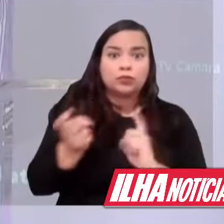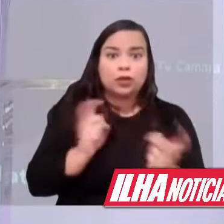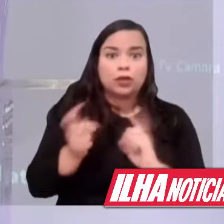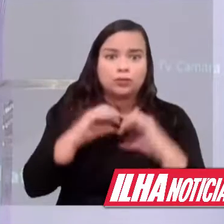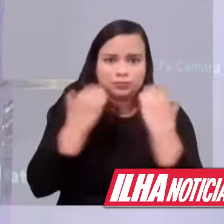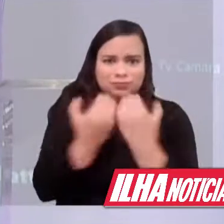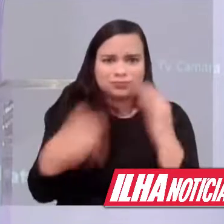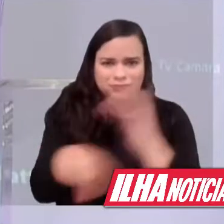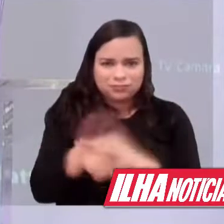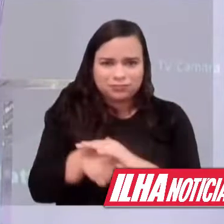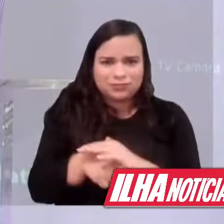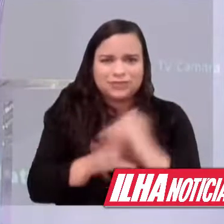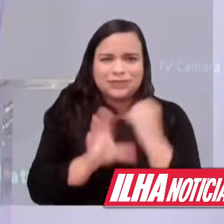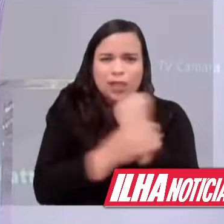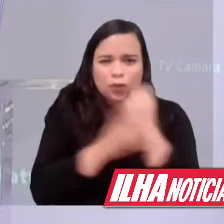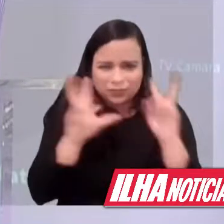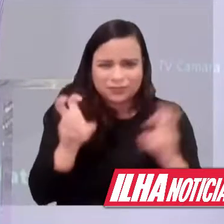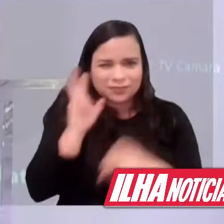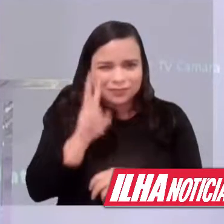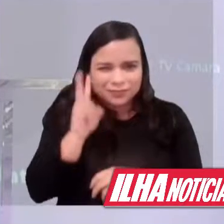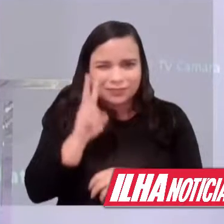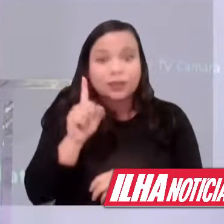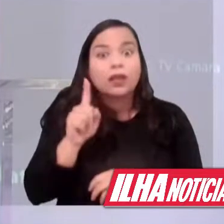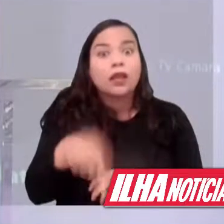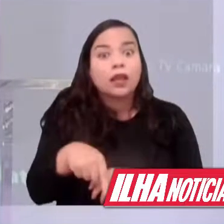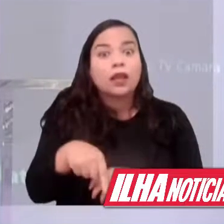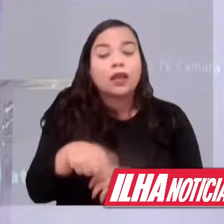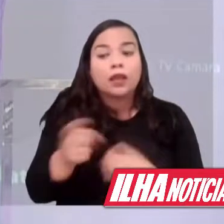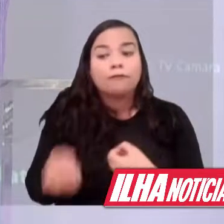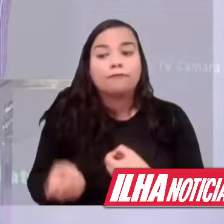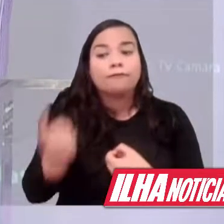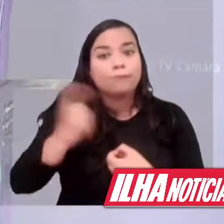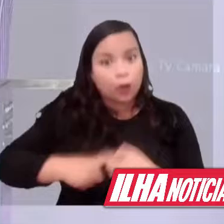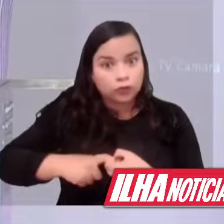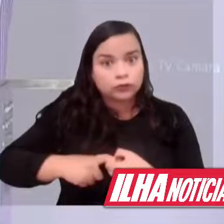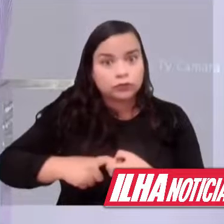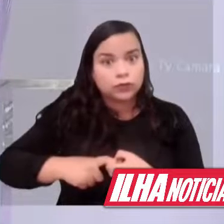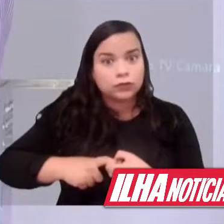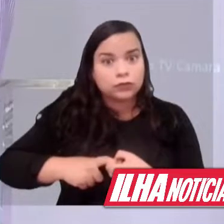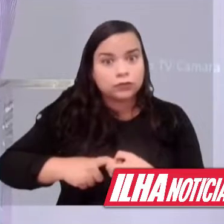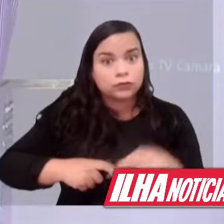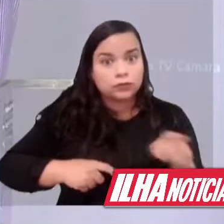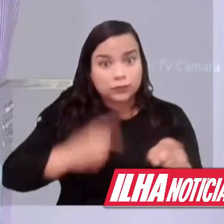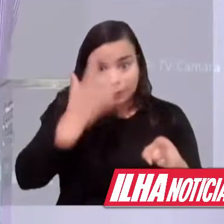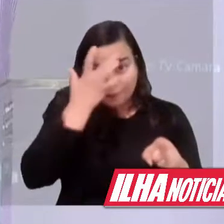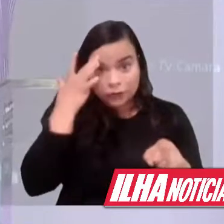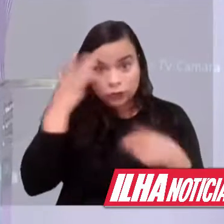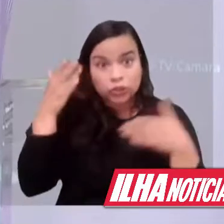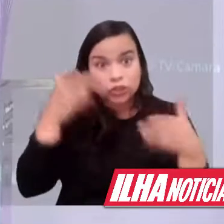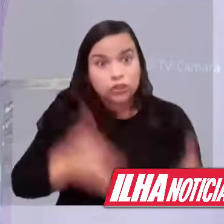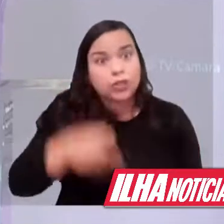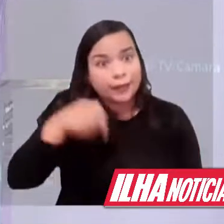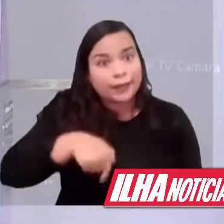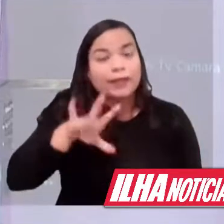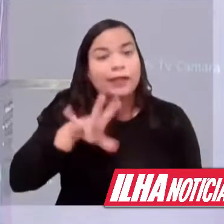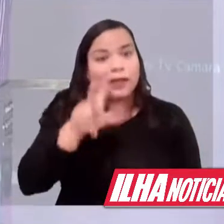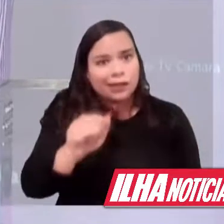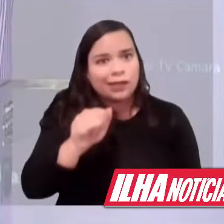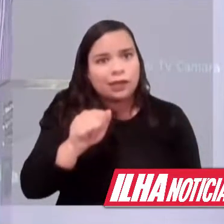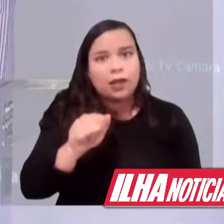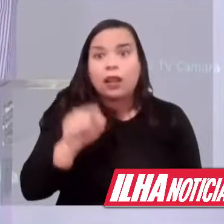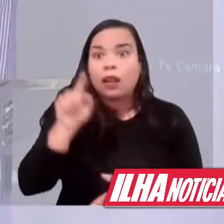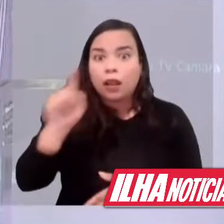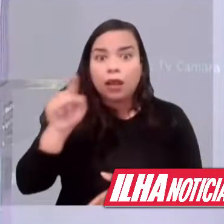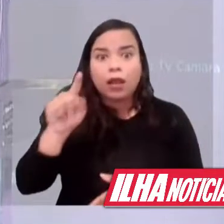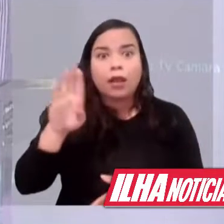de segurança que é o retorno para quem chega à ilha vindo da Baixada deixei nas